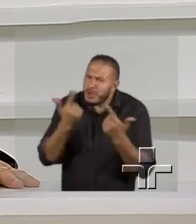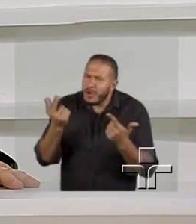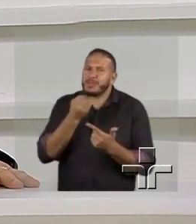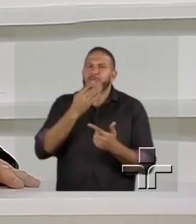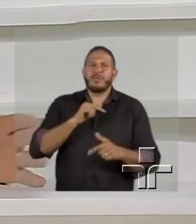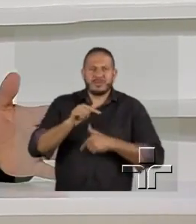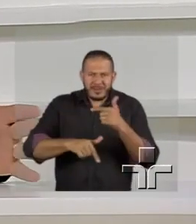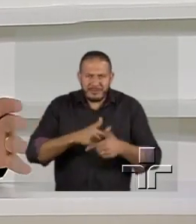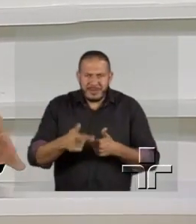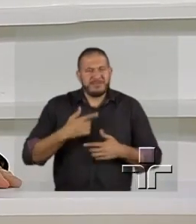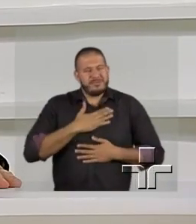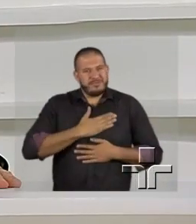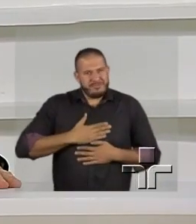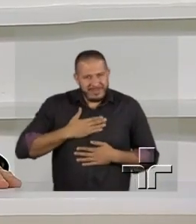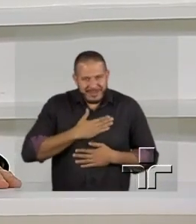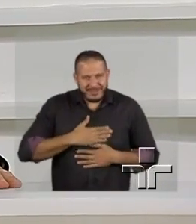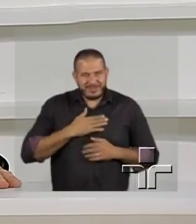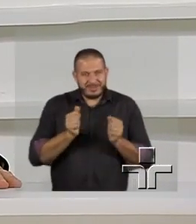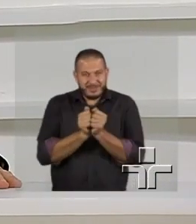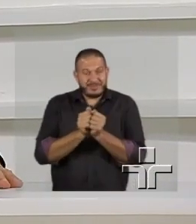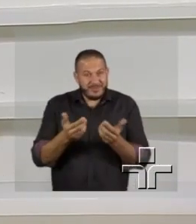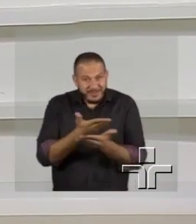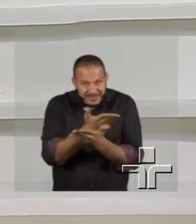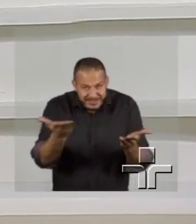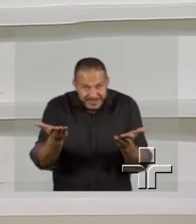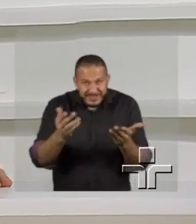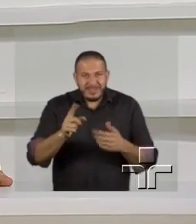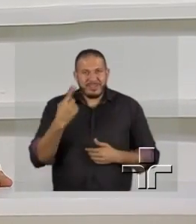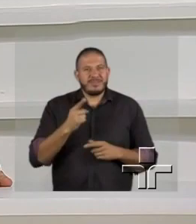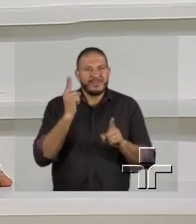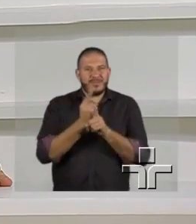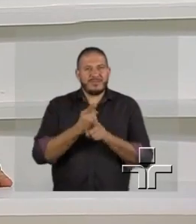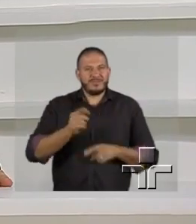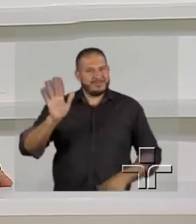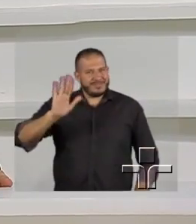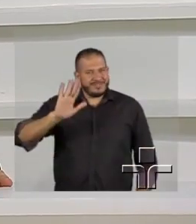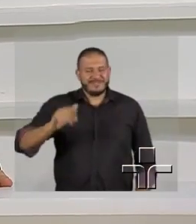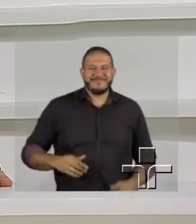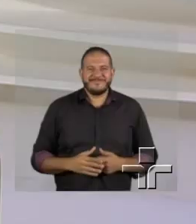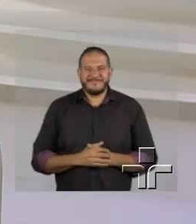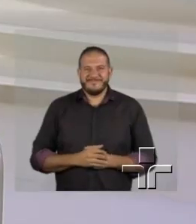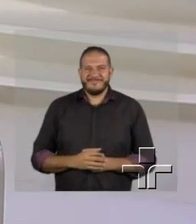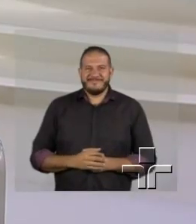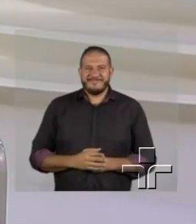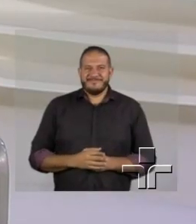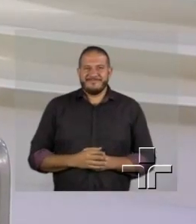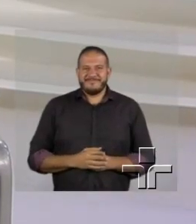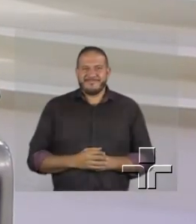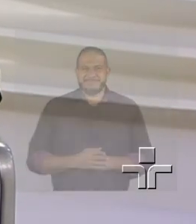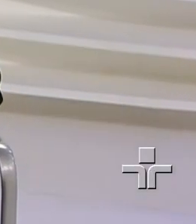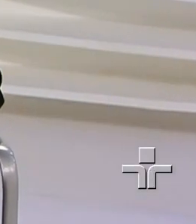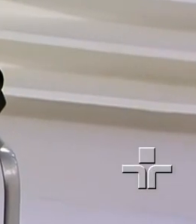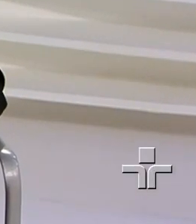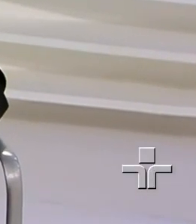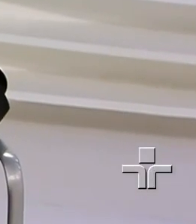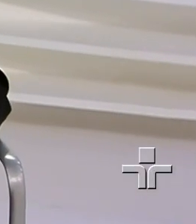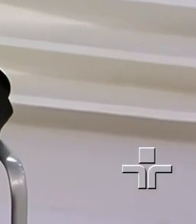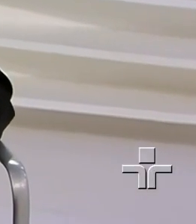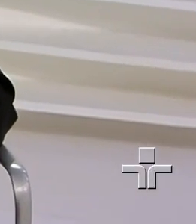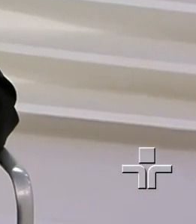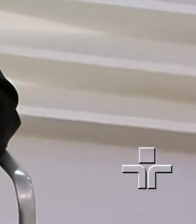está em... Ainda não. Ainda não, isso aí tem um inquérito, depois todas... Tem as apelações, os recursos e tal. Agora, ali é um